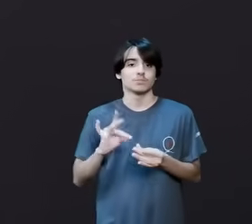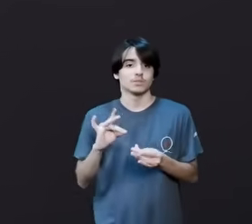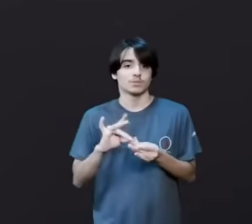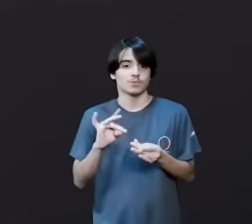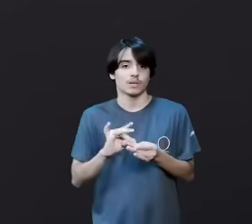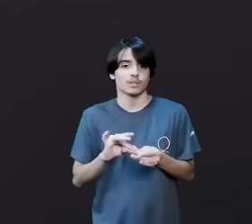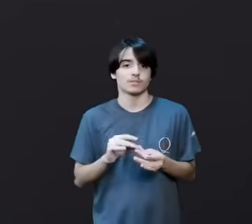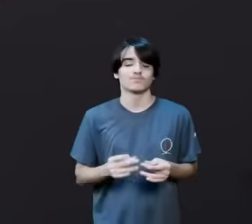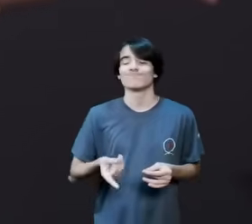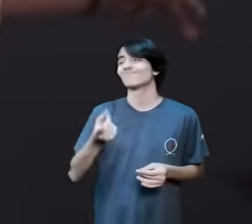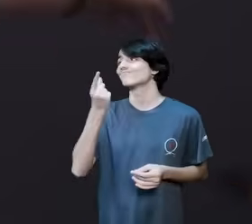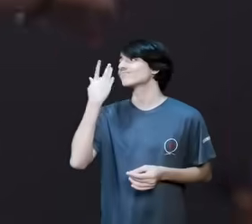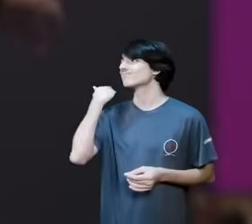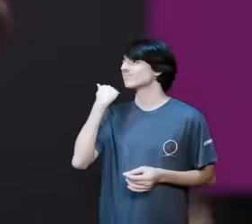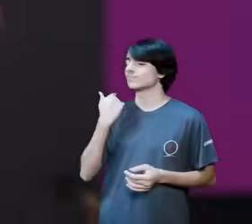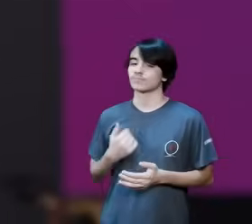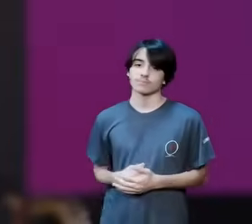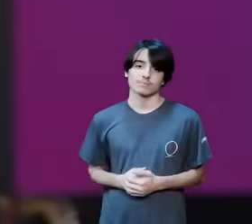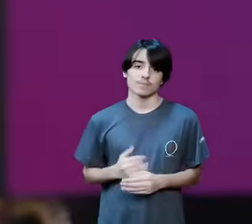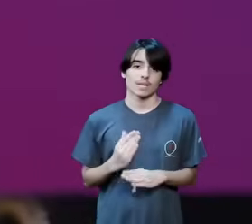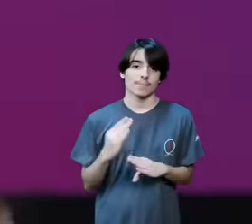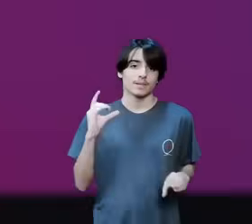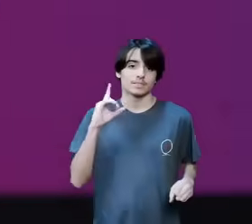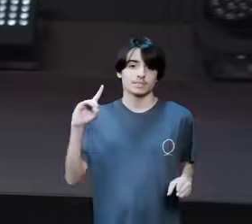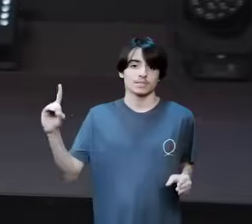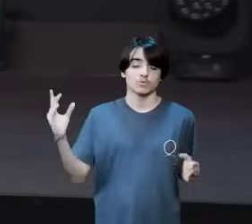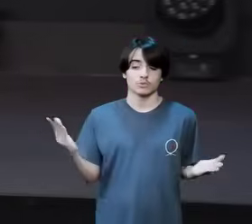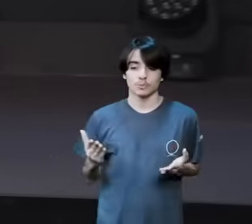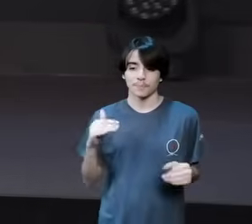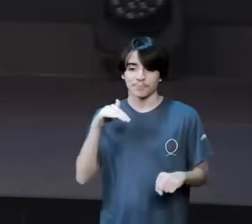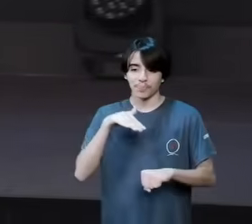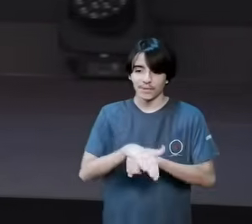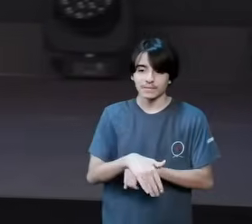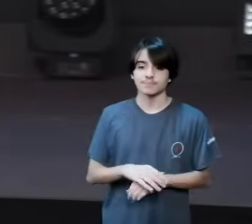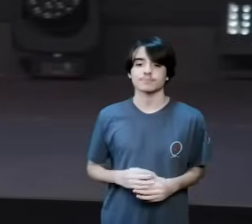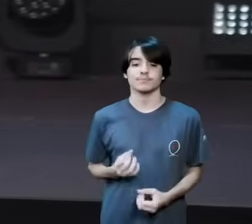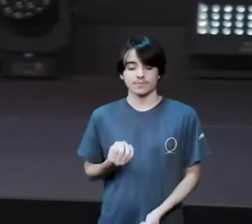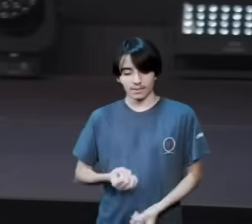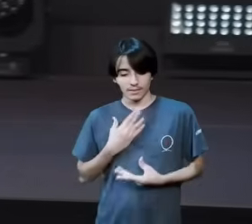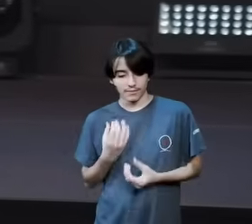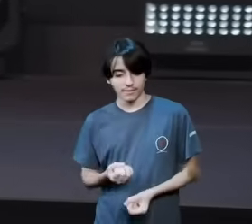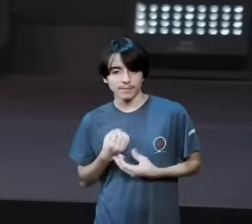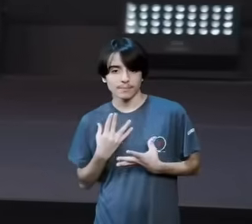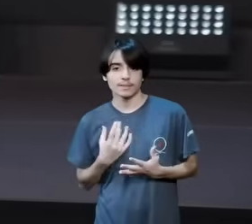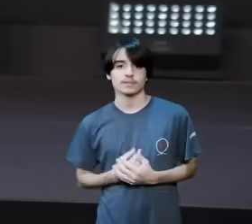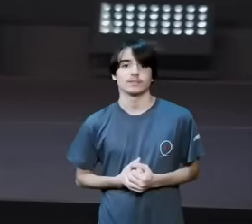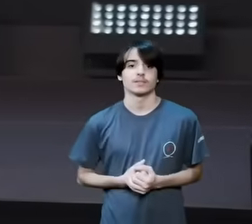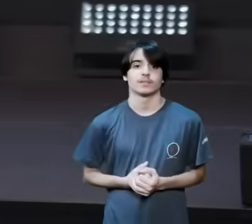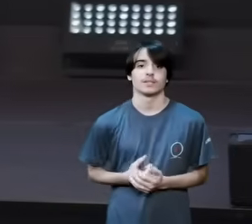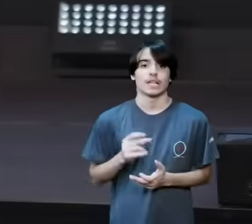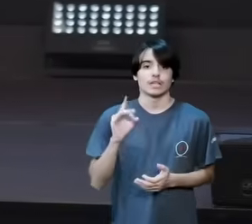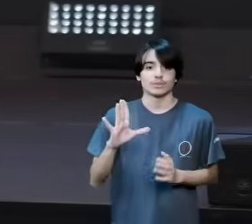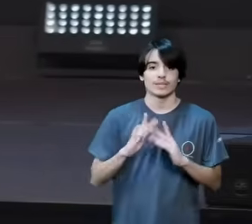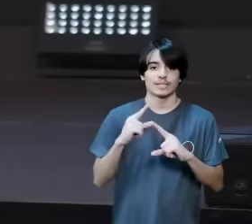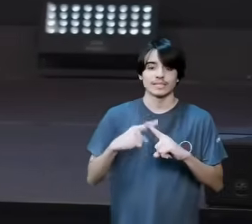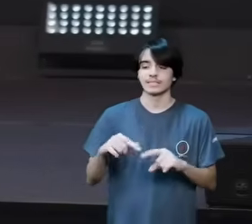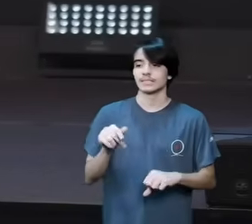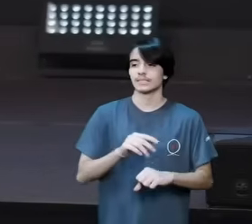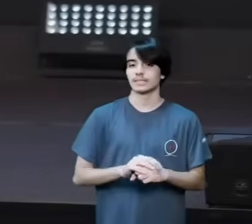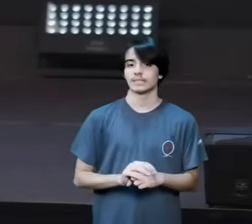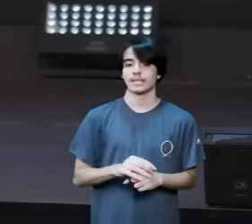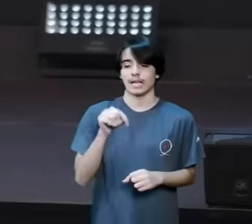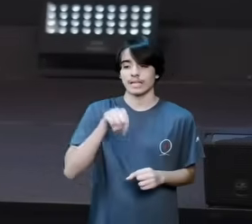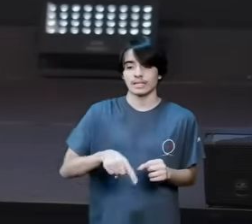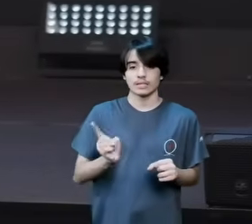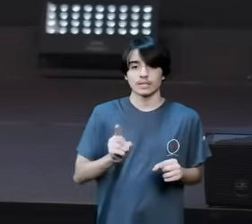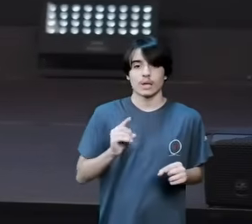espiritualidade ficou lá atrás. Só que Deus nos trouxe nessa noite de avivamento, e isso não é só sobre a Igreja da Penha, isso é